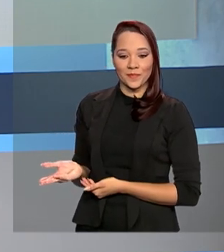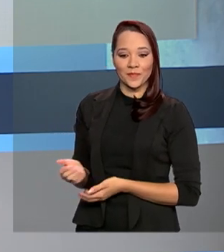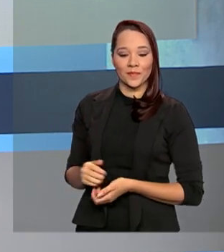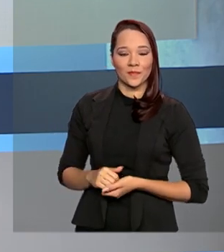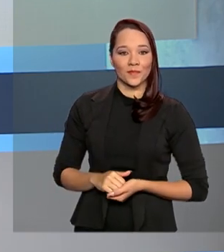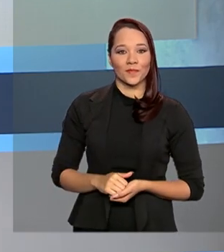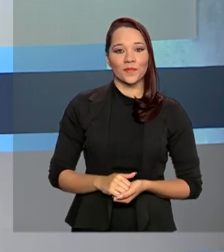ponto br